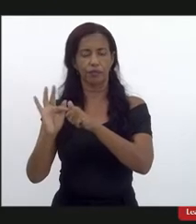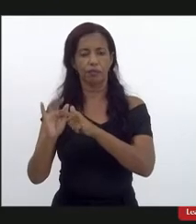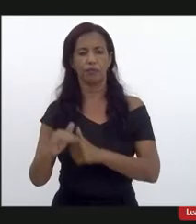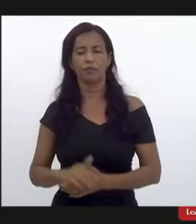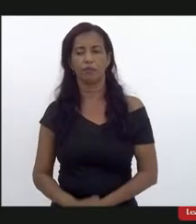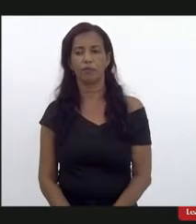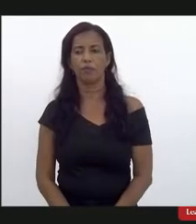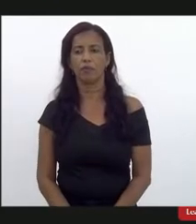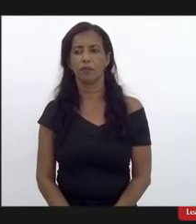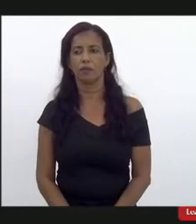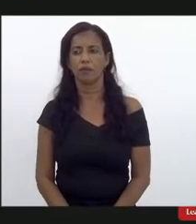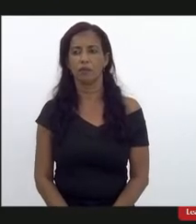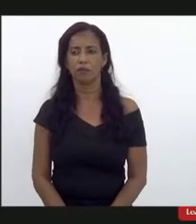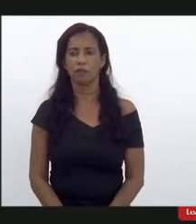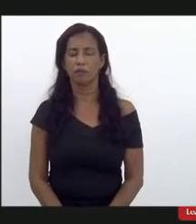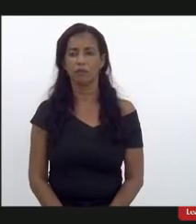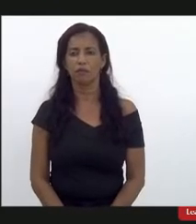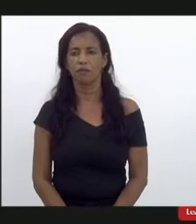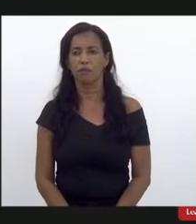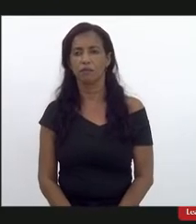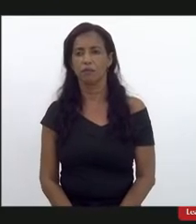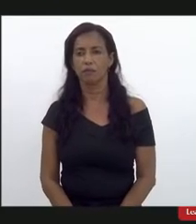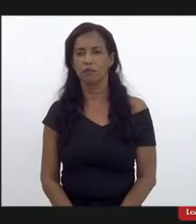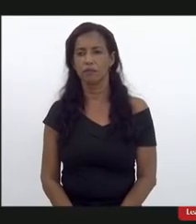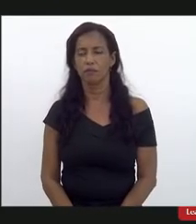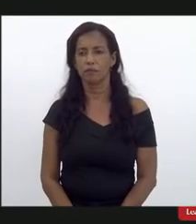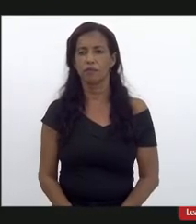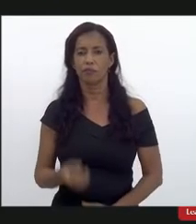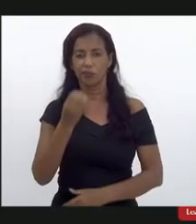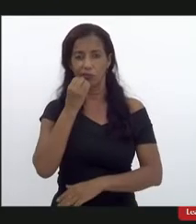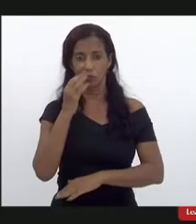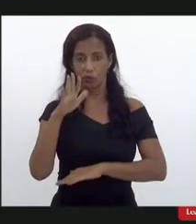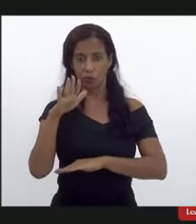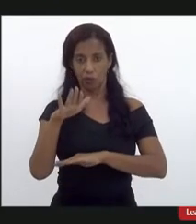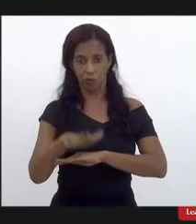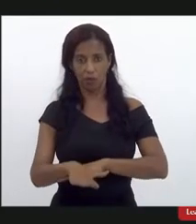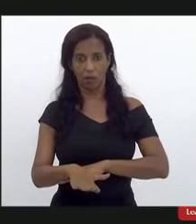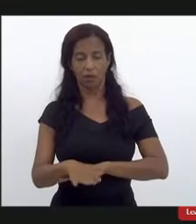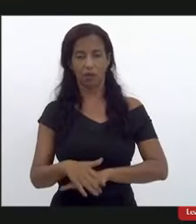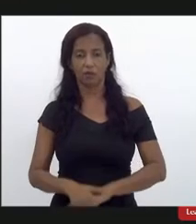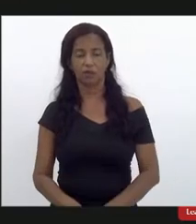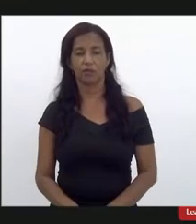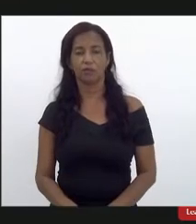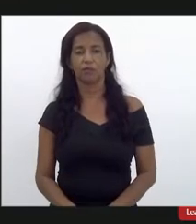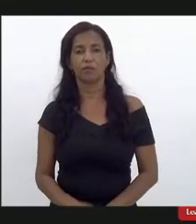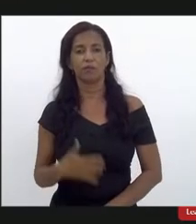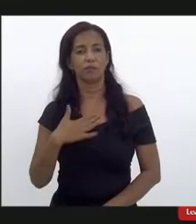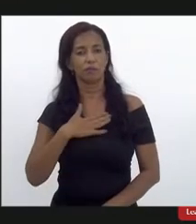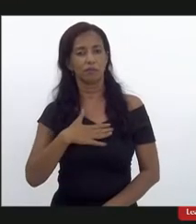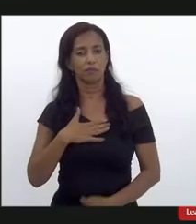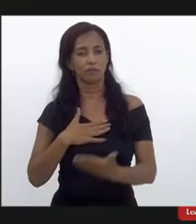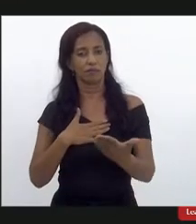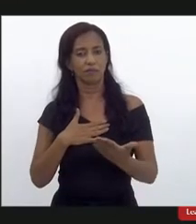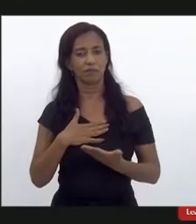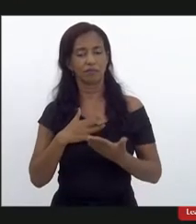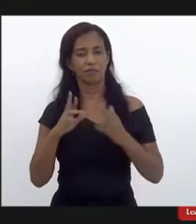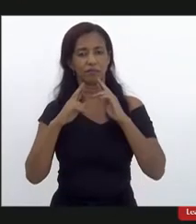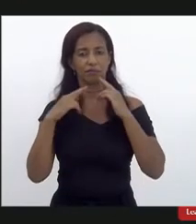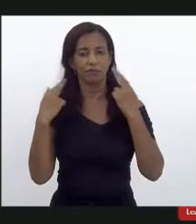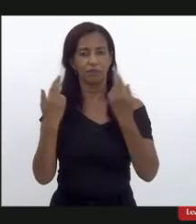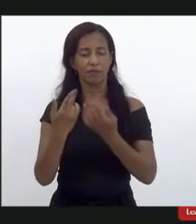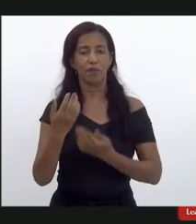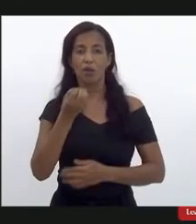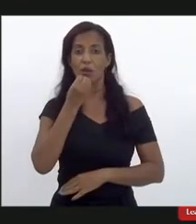ISERJ. Carlos Eduardo está aí. Boa tarde, Carlos. Bem-vindo aqui à nossa audiência. Boa